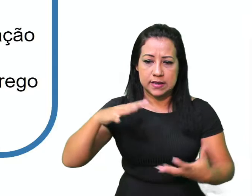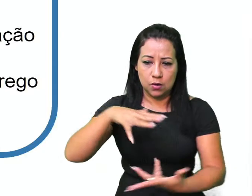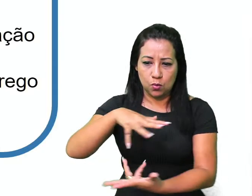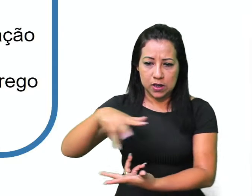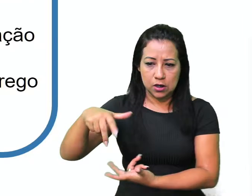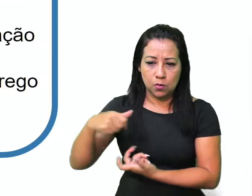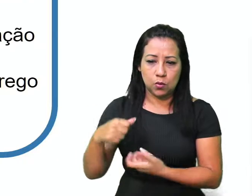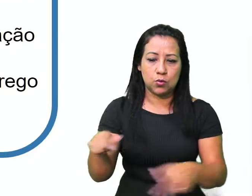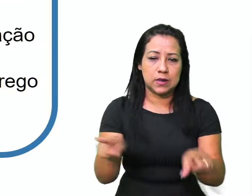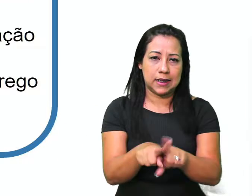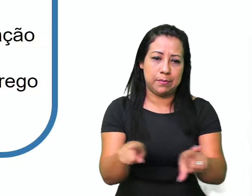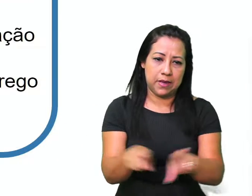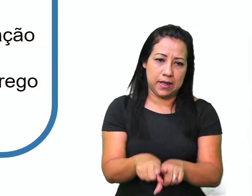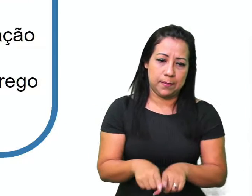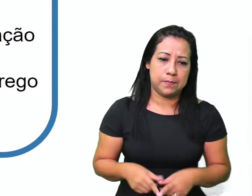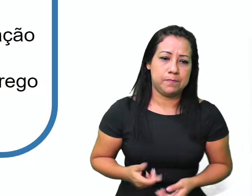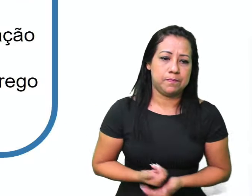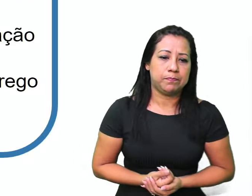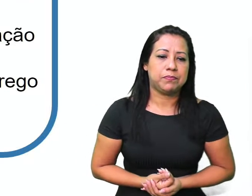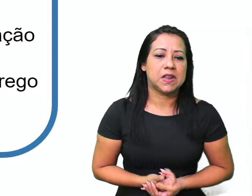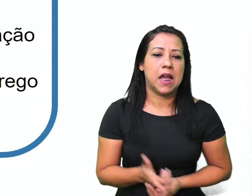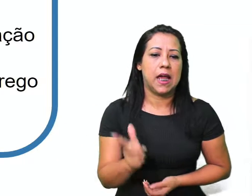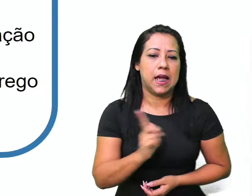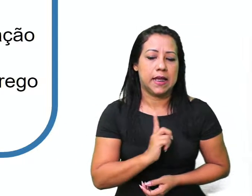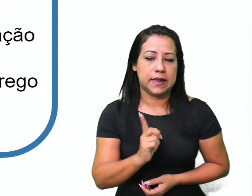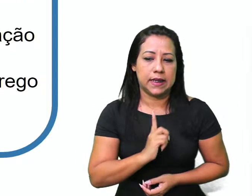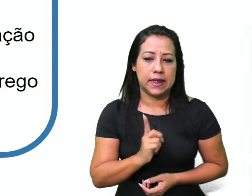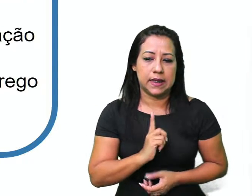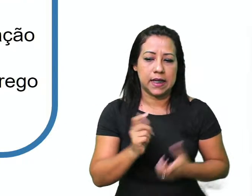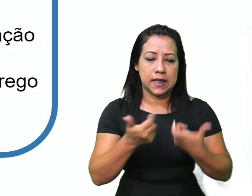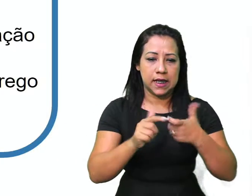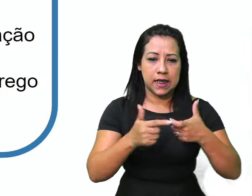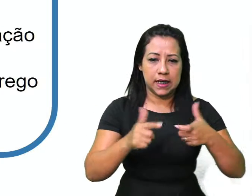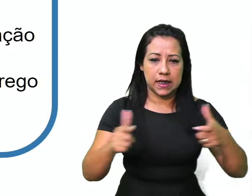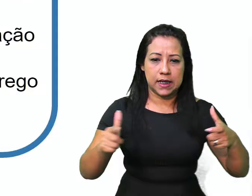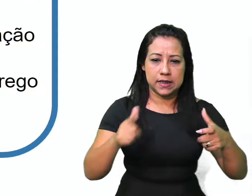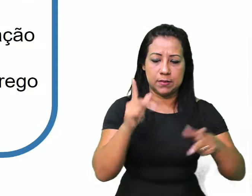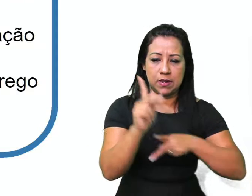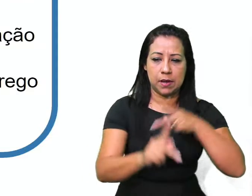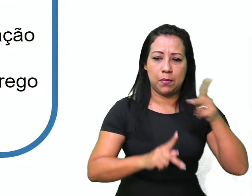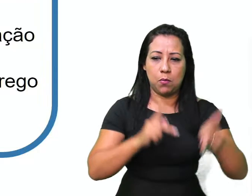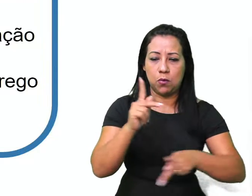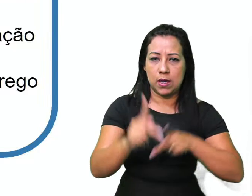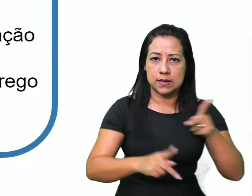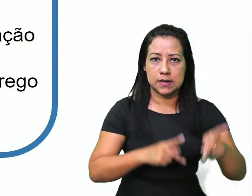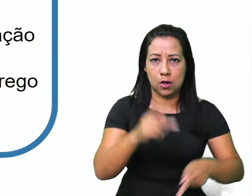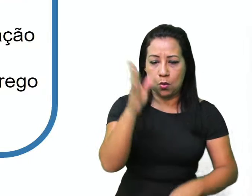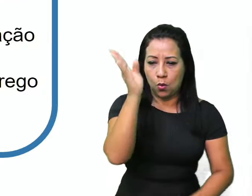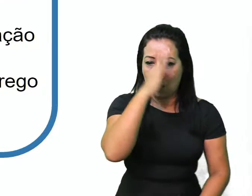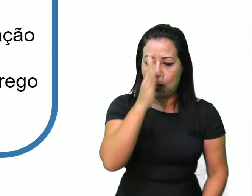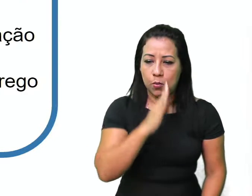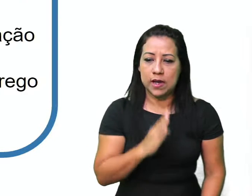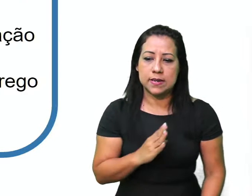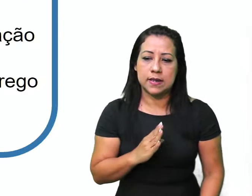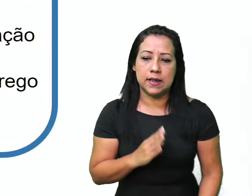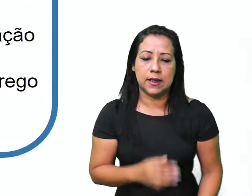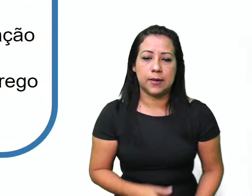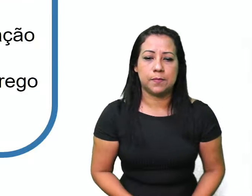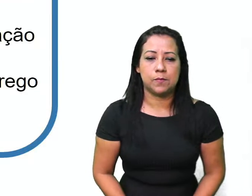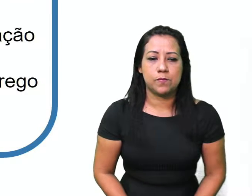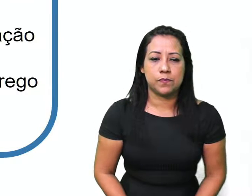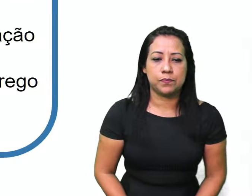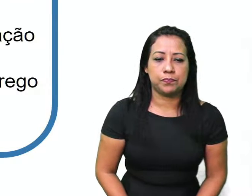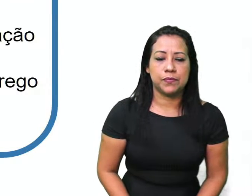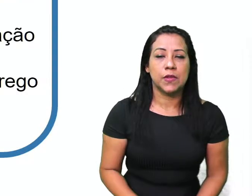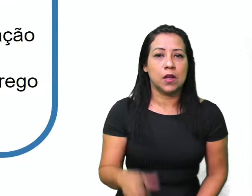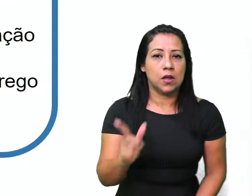telinha. Vamos ter crescimento da população brasileira, 1 e 2, quer dizer que vamos ter 4 aulas sobre população.